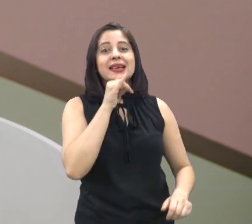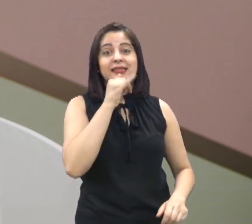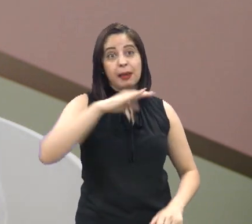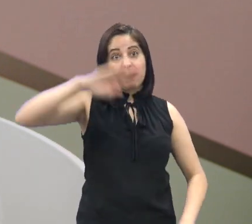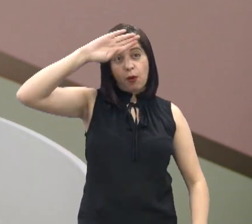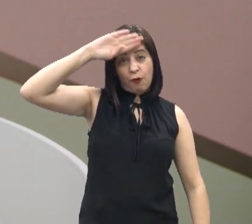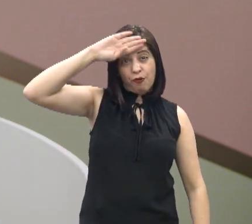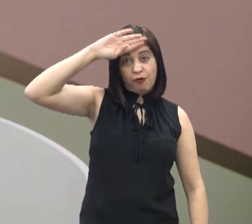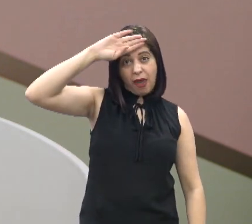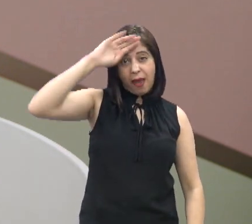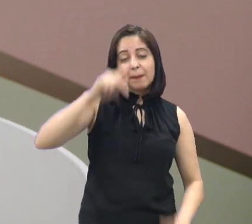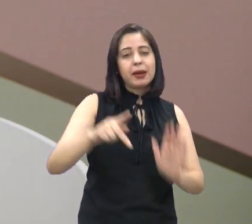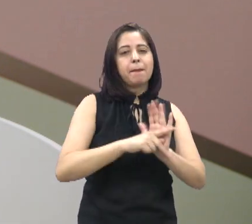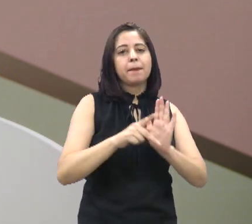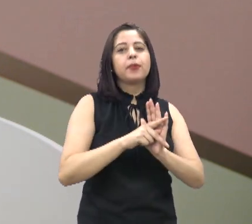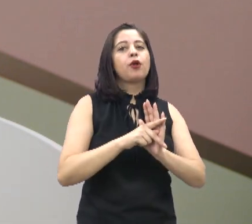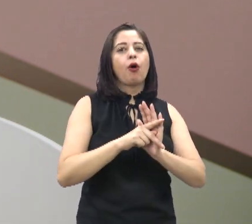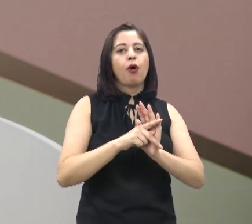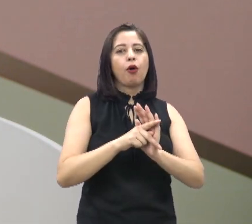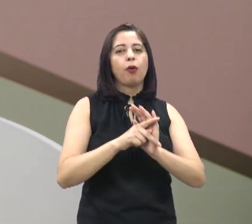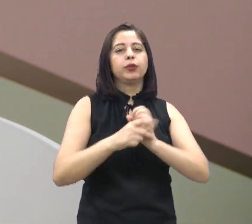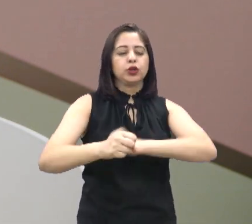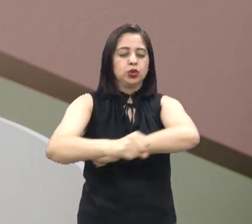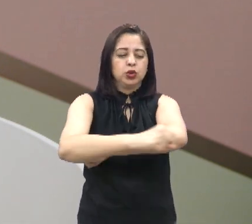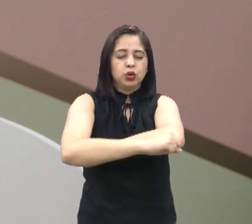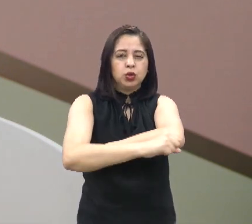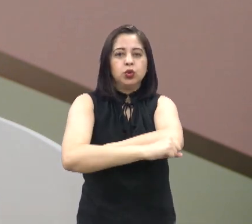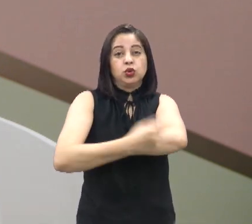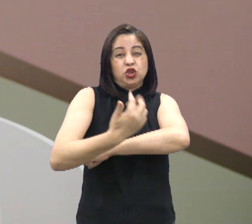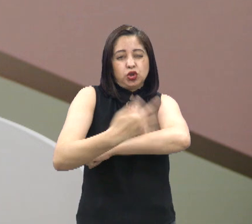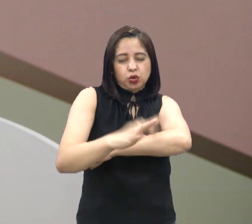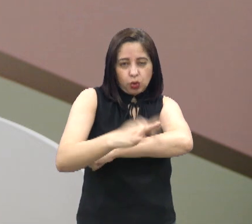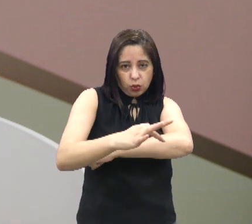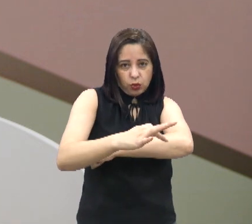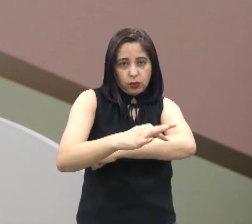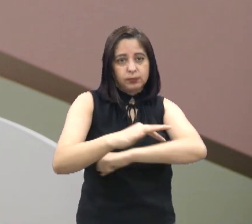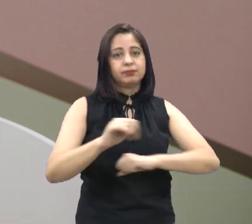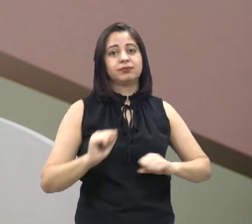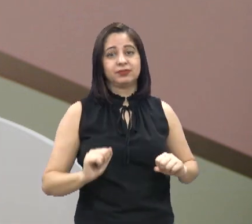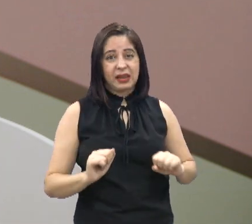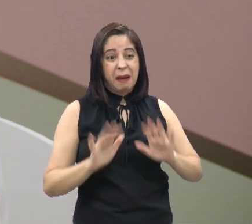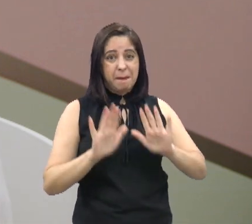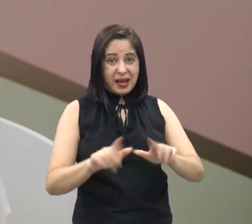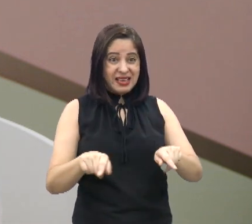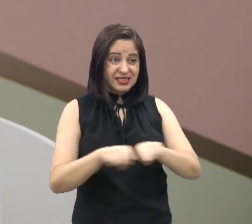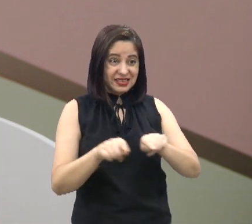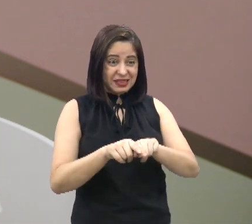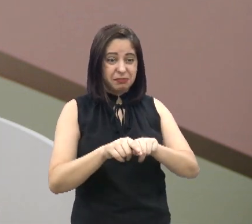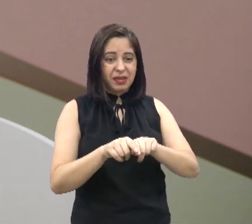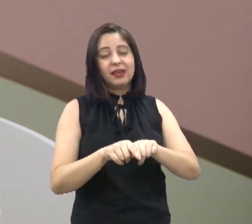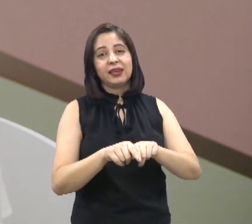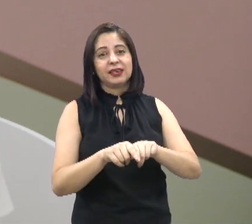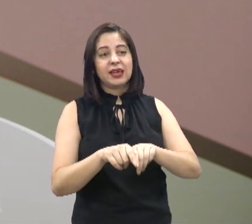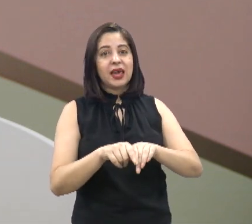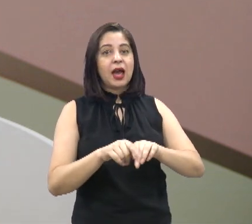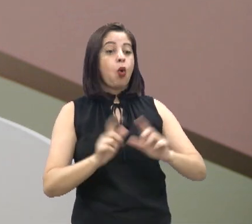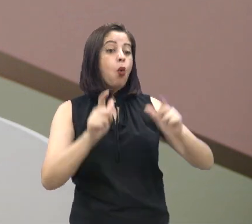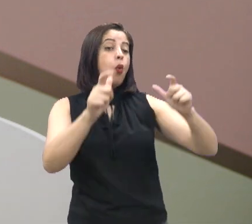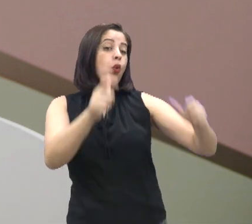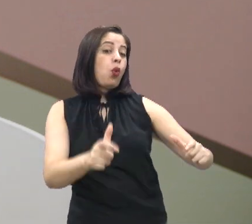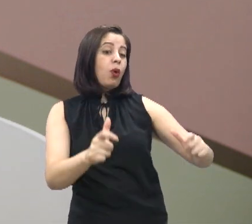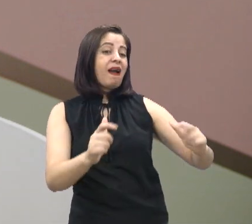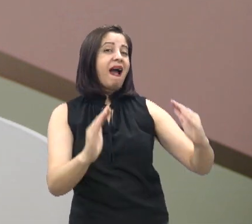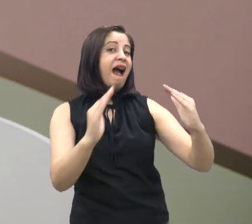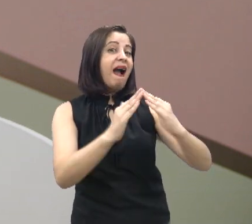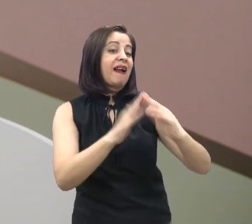uma predisposição, mas o fator ambiental pode ser o fator de risco para dar o gatilho para começar a desenvolver